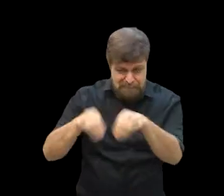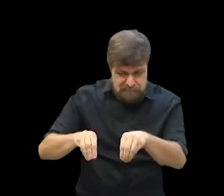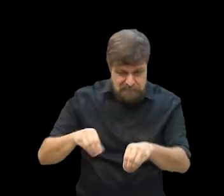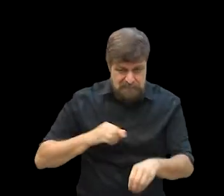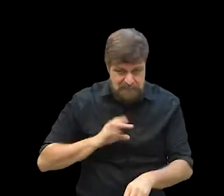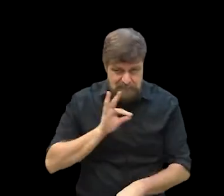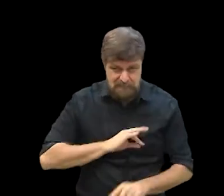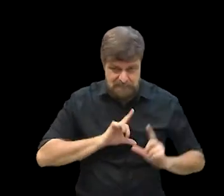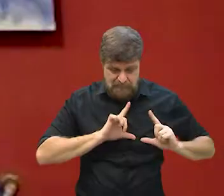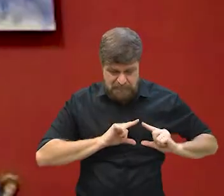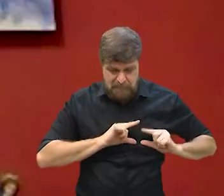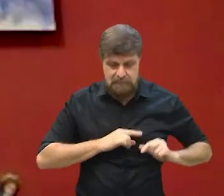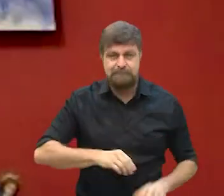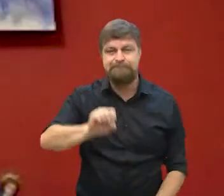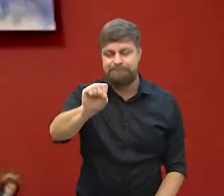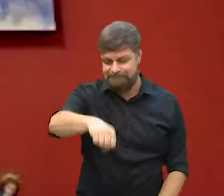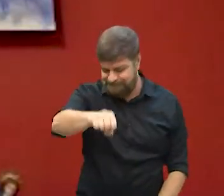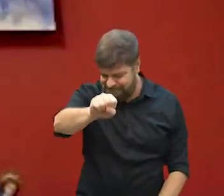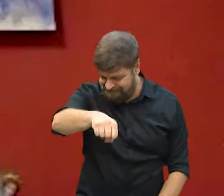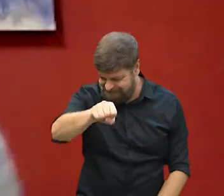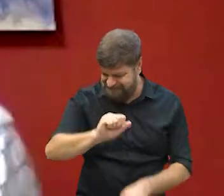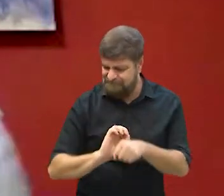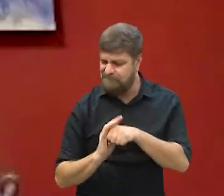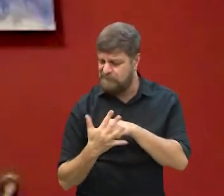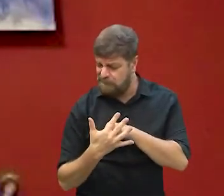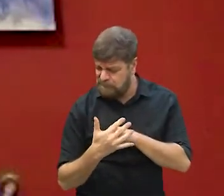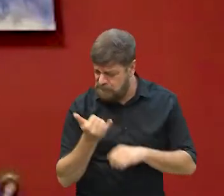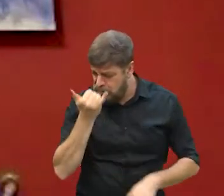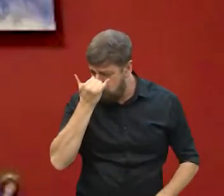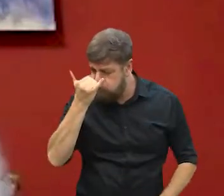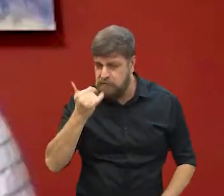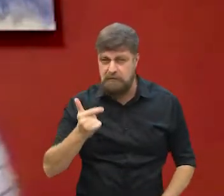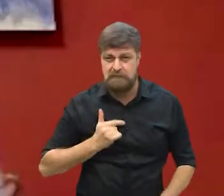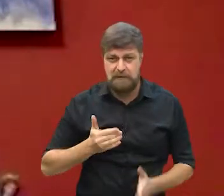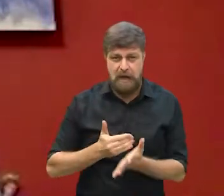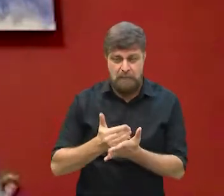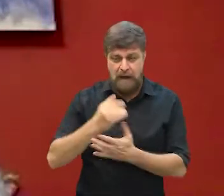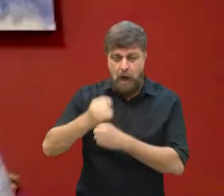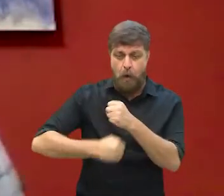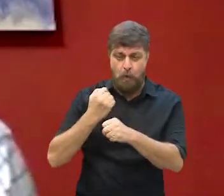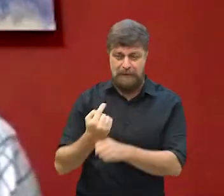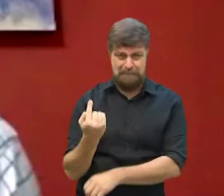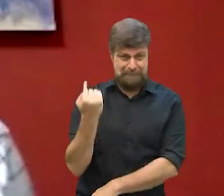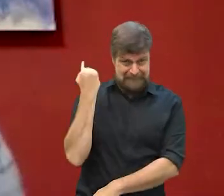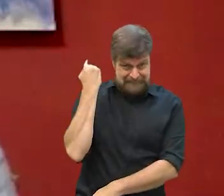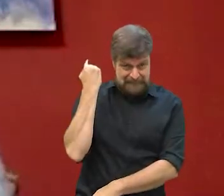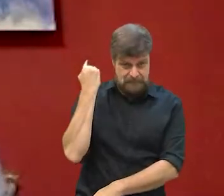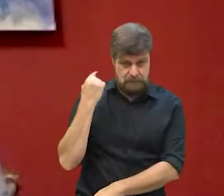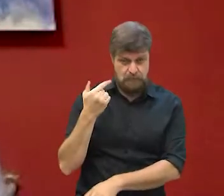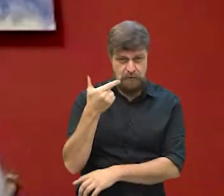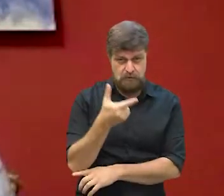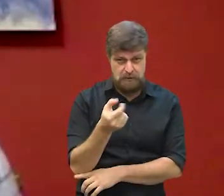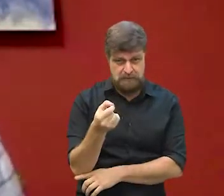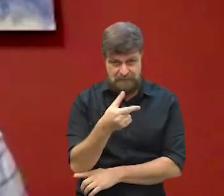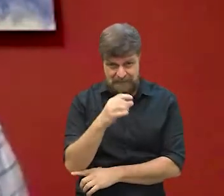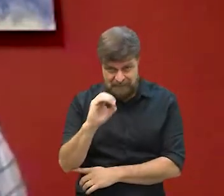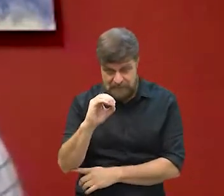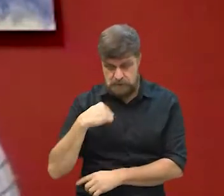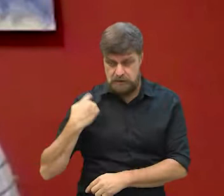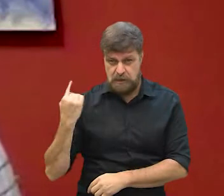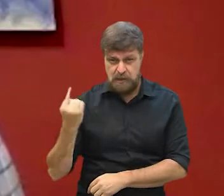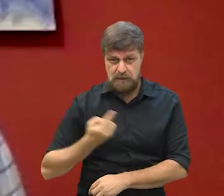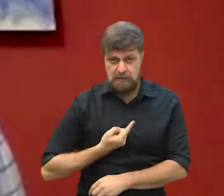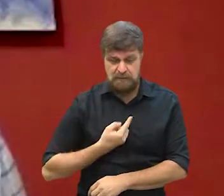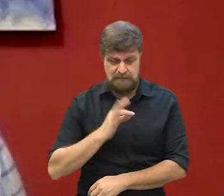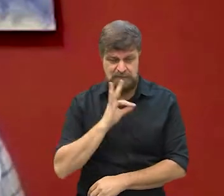de impacto ao seu negócio? Trouxe sim, Mirna. Trouxe sim. Inicialmente, eu vou falar do ano passado, tá bom? O ano